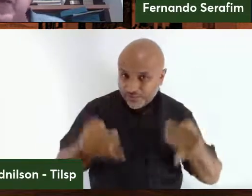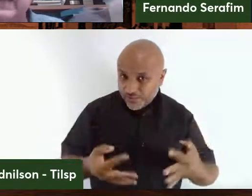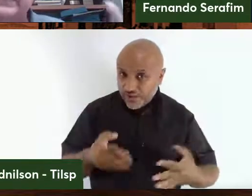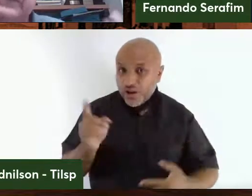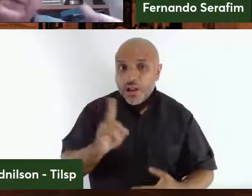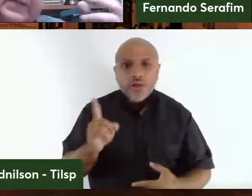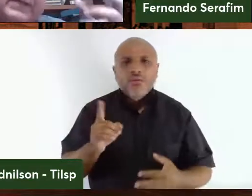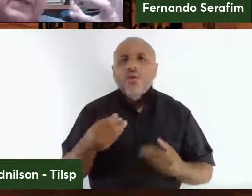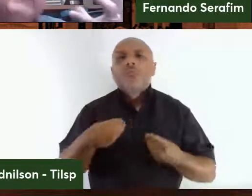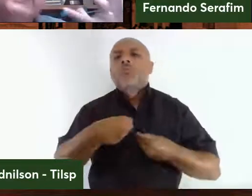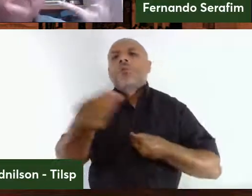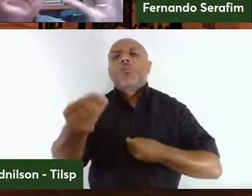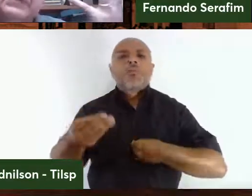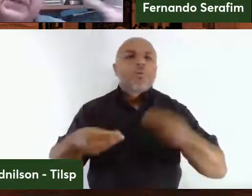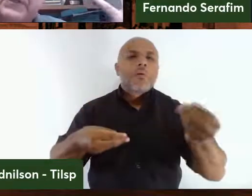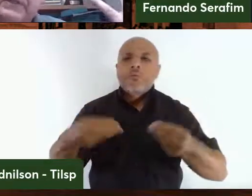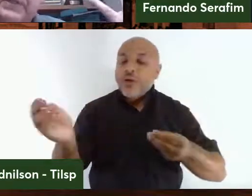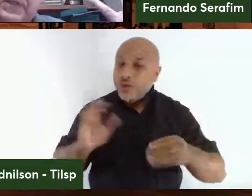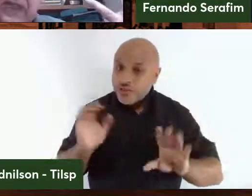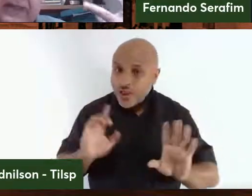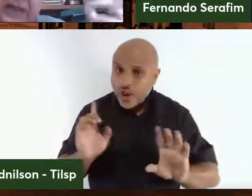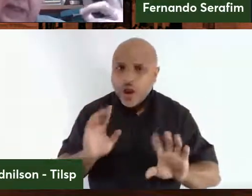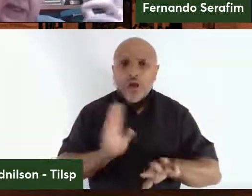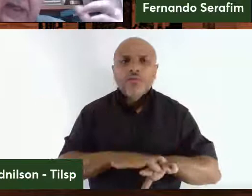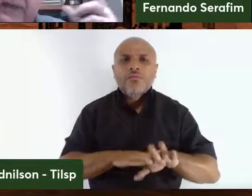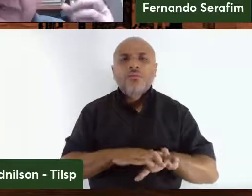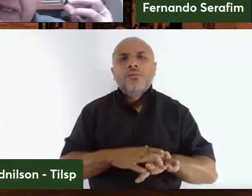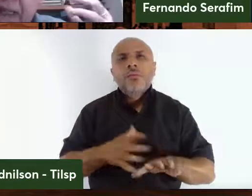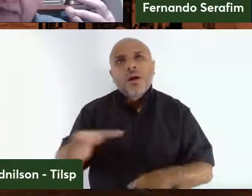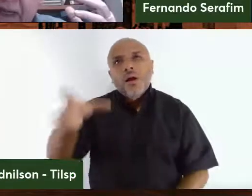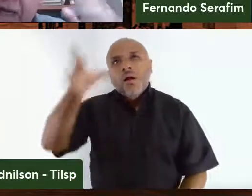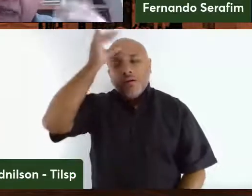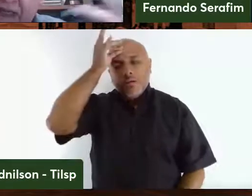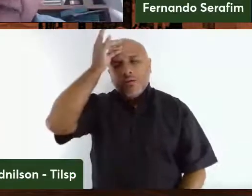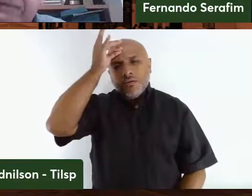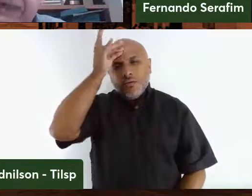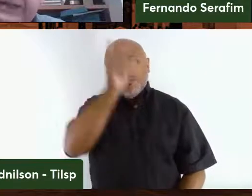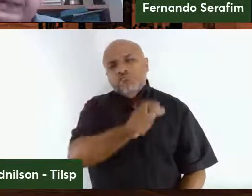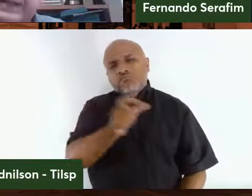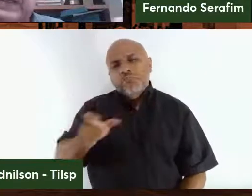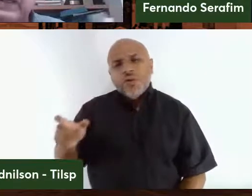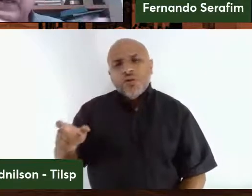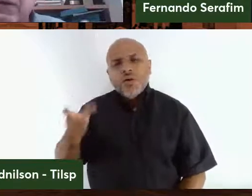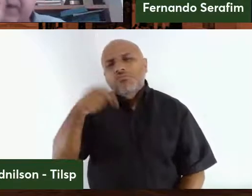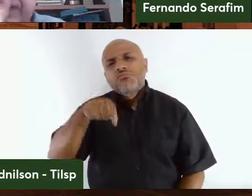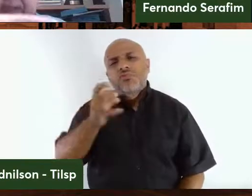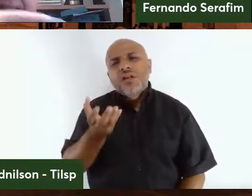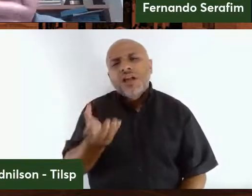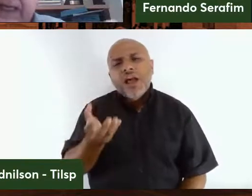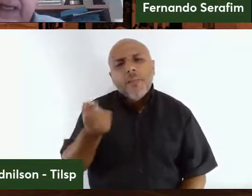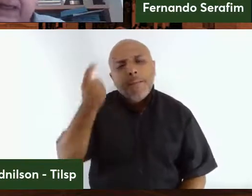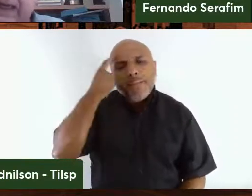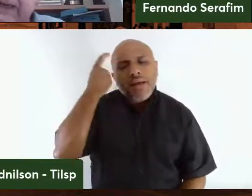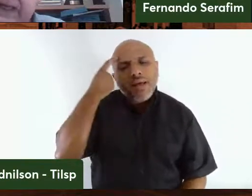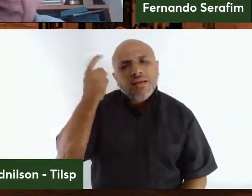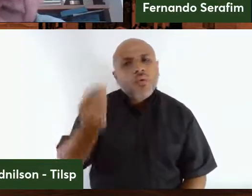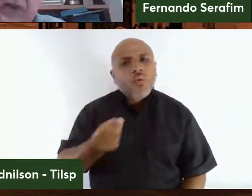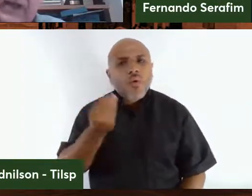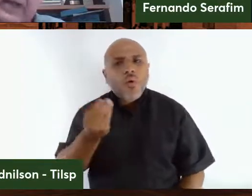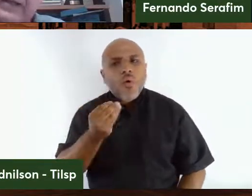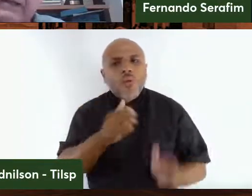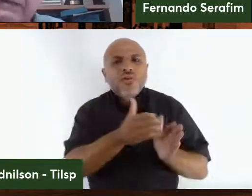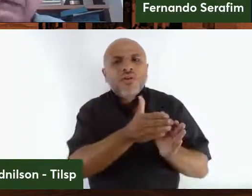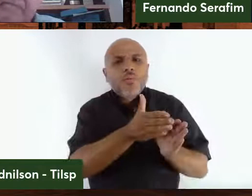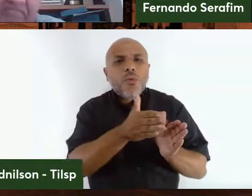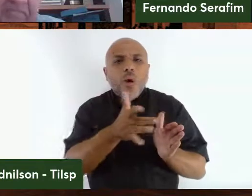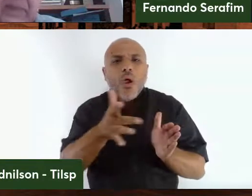são jogadas, você tem uma concepção da personagem. O que você quer para ela, o que ela pensa, qual vai ser a